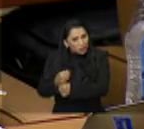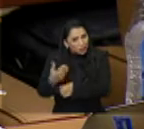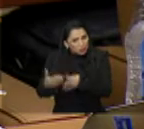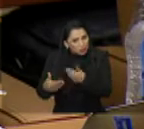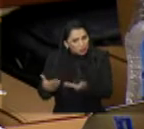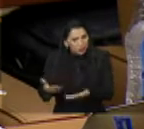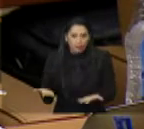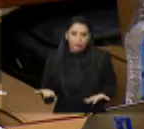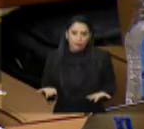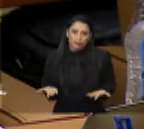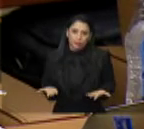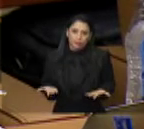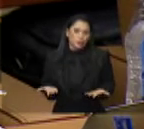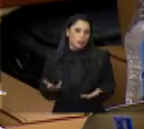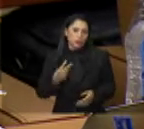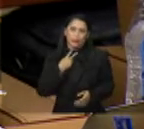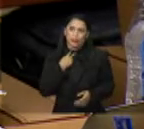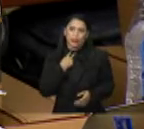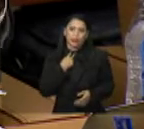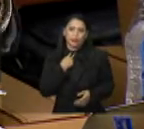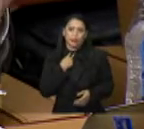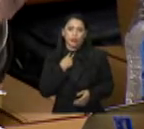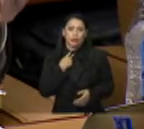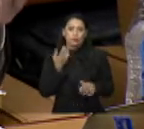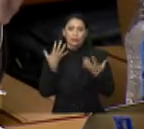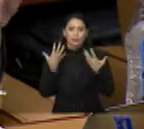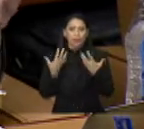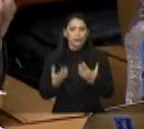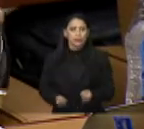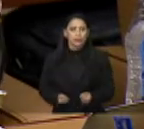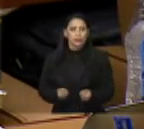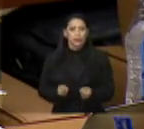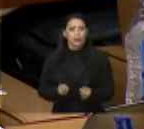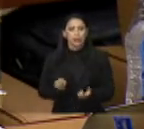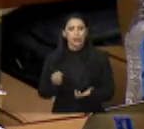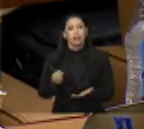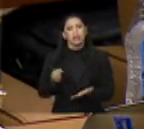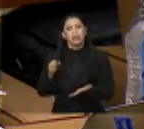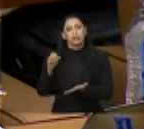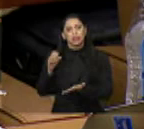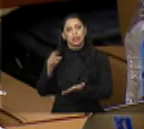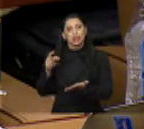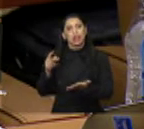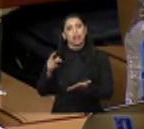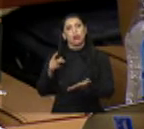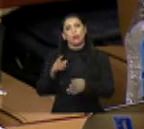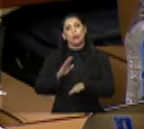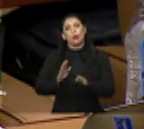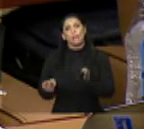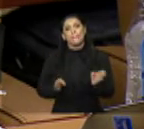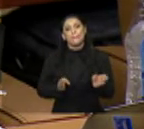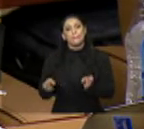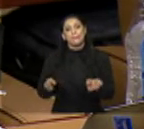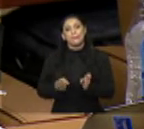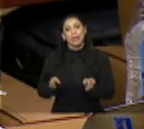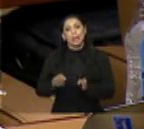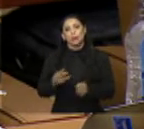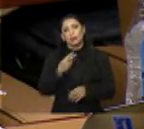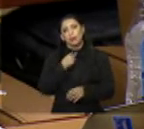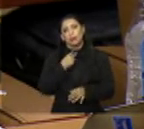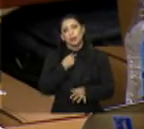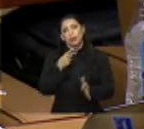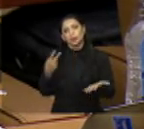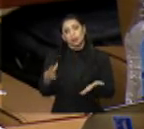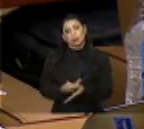já não é mais razoável dizer que a realidade fática ainda não permite essa implementação